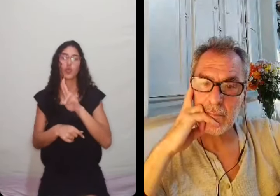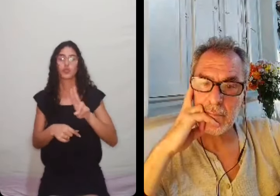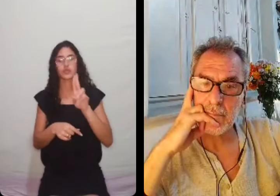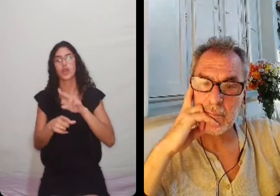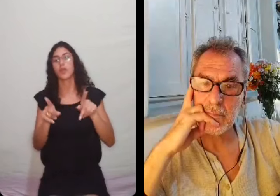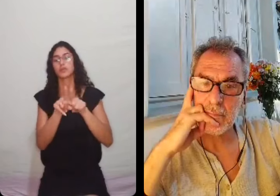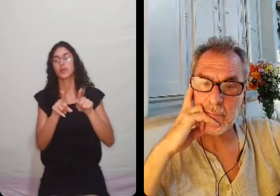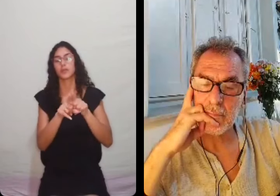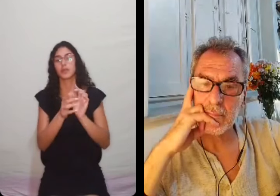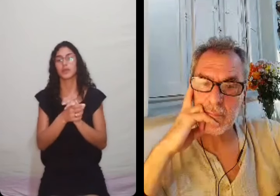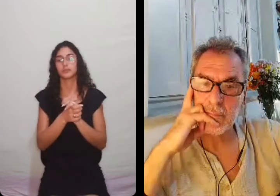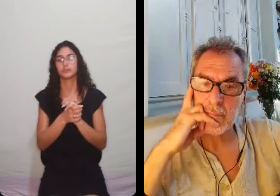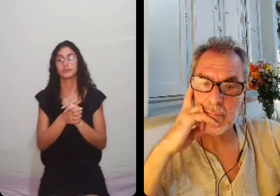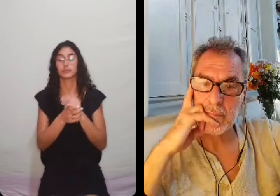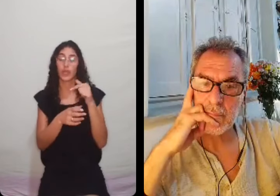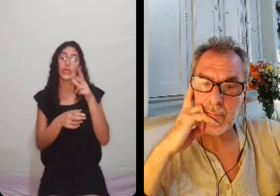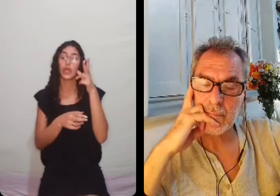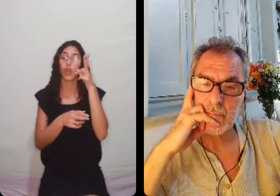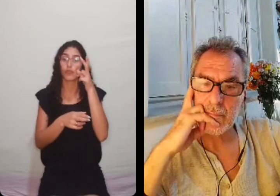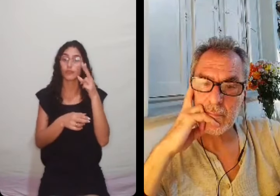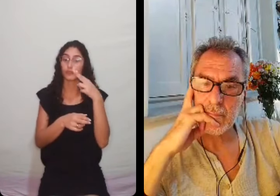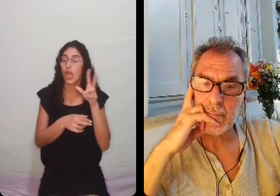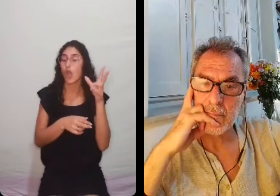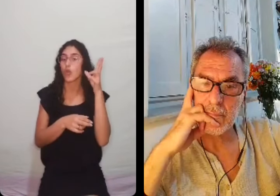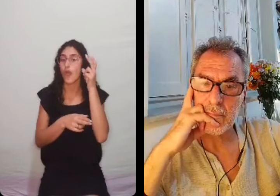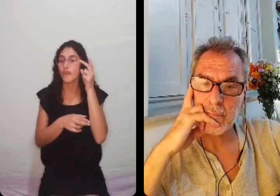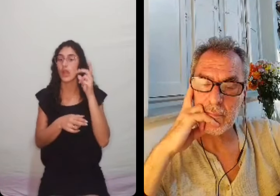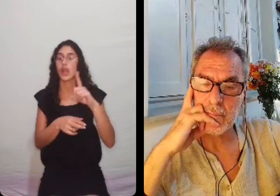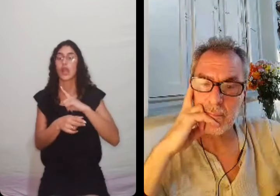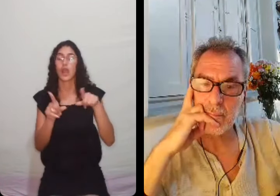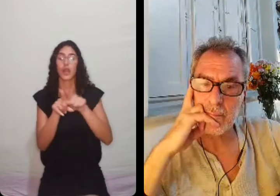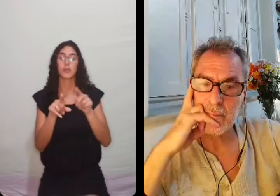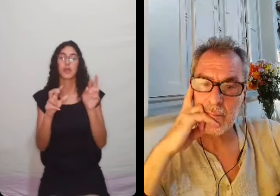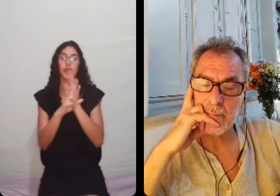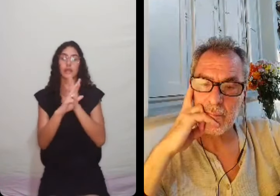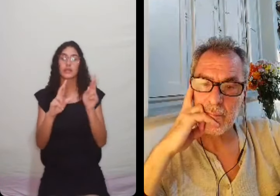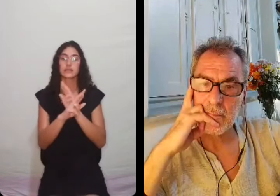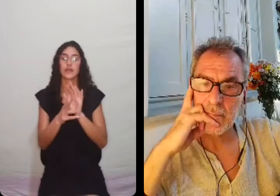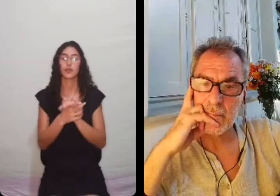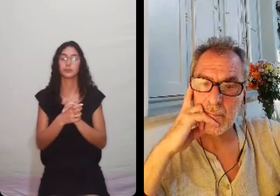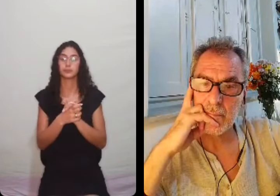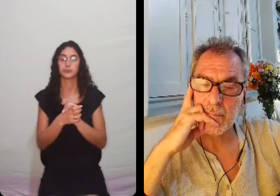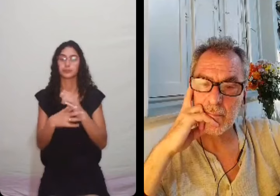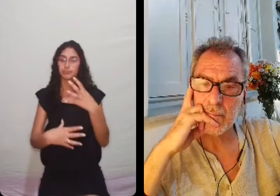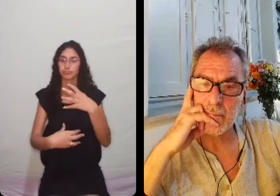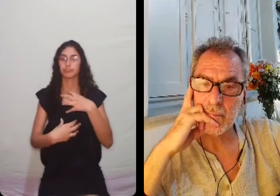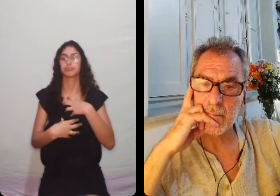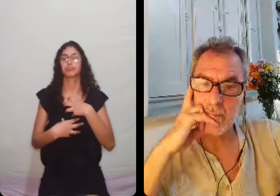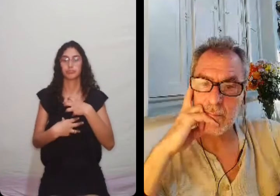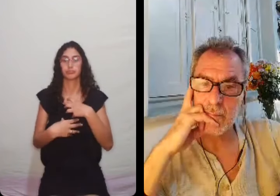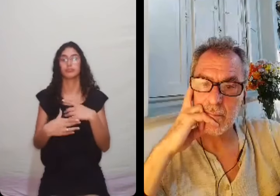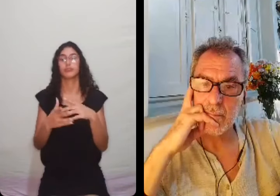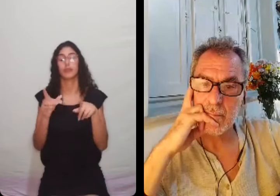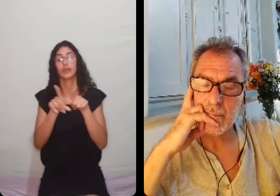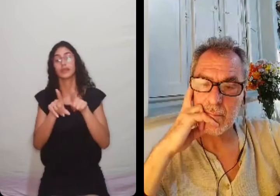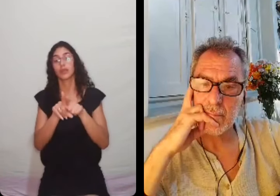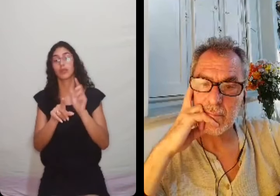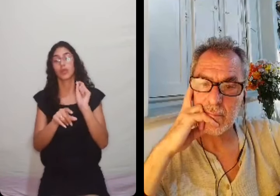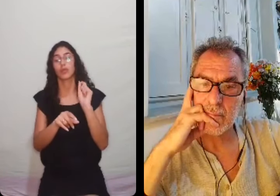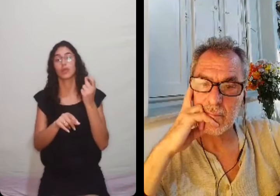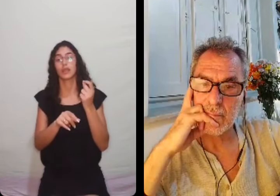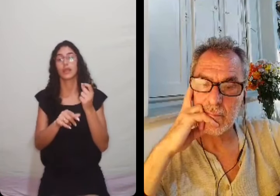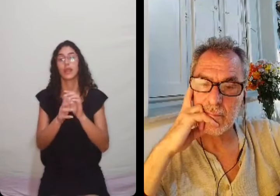Em verdes e ouvirdes. Então, tem essa relação com o toque. Com a sensibilidade. E o que a técnica clausiana